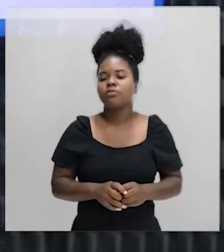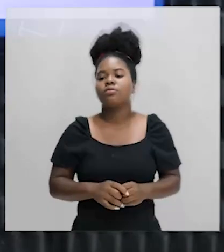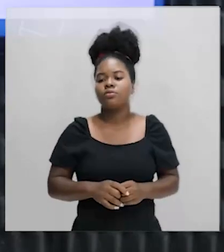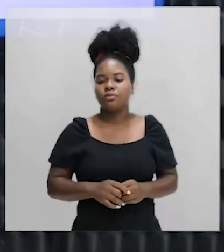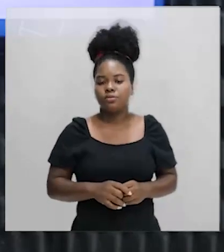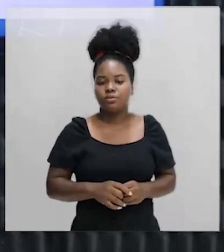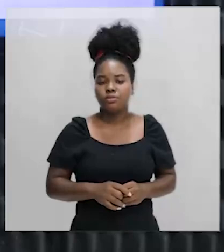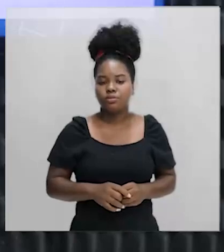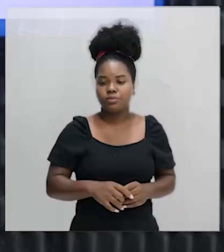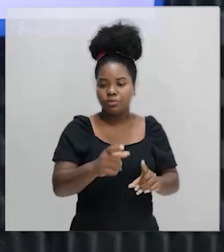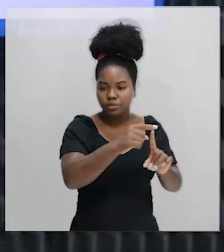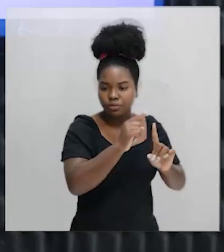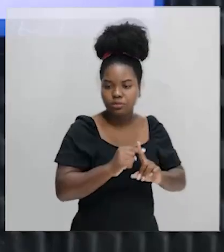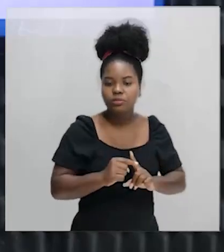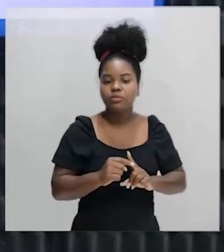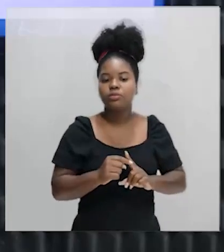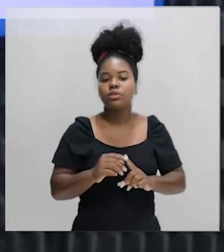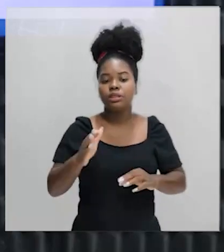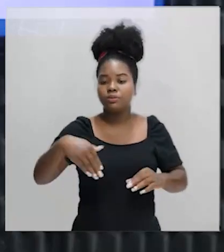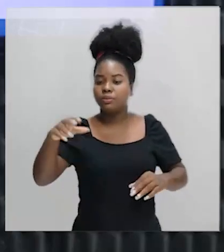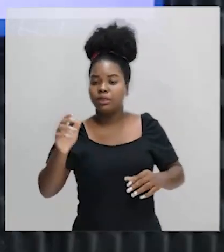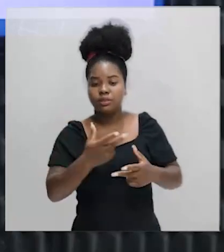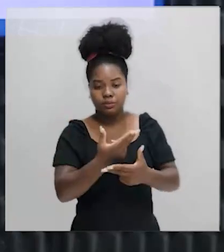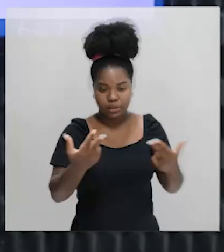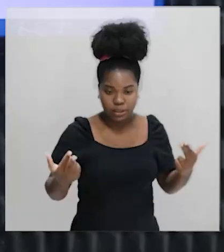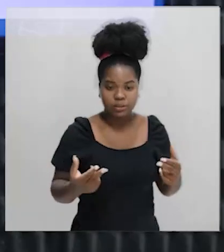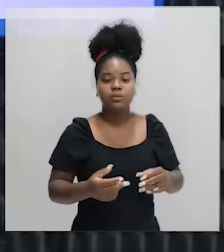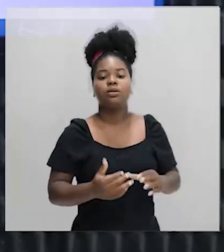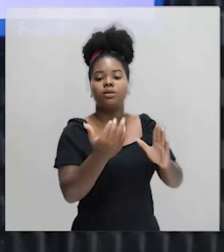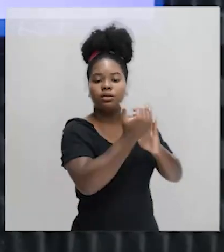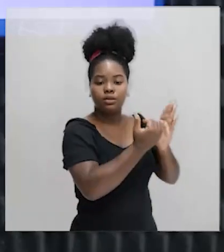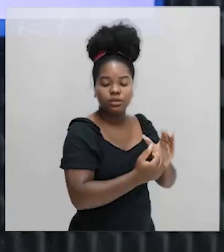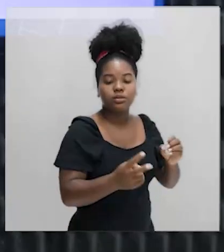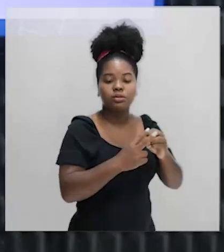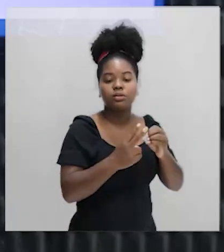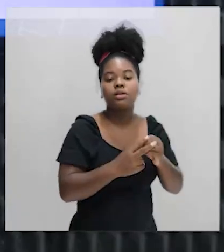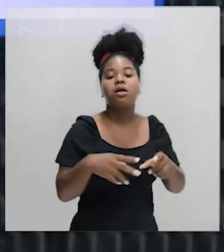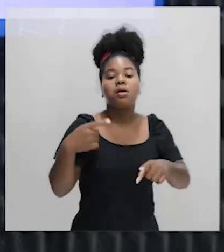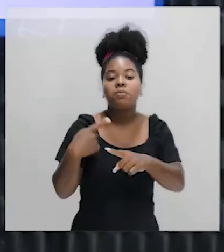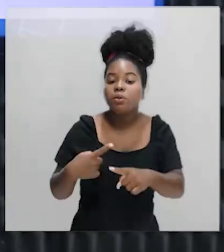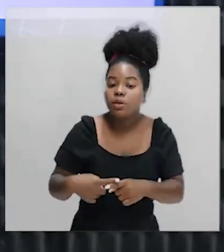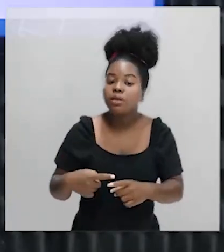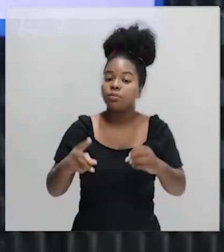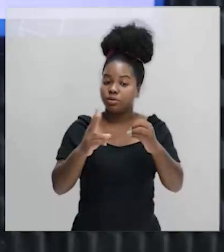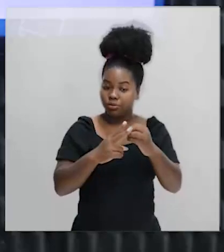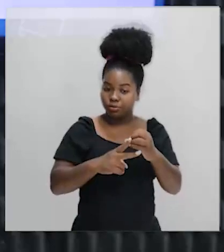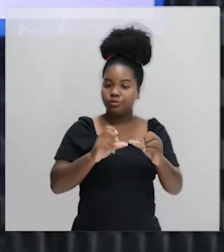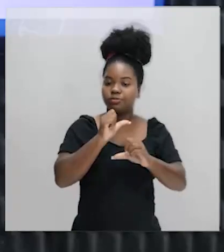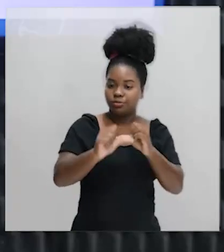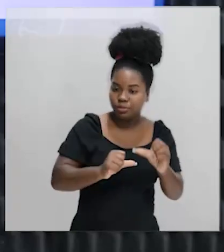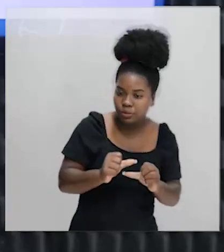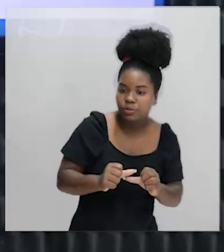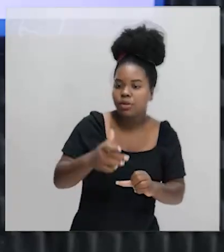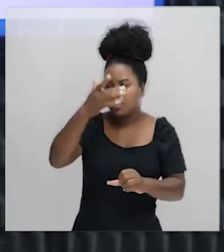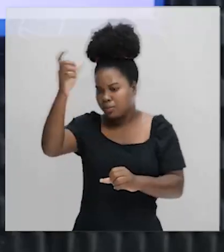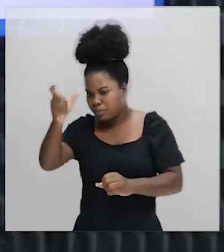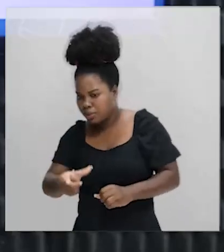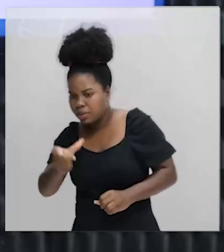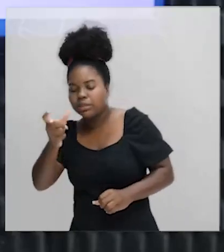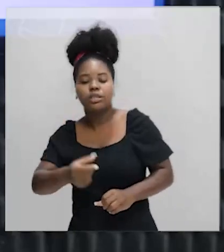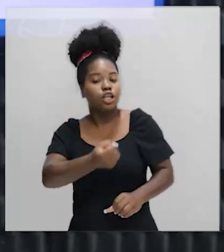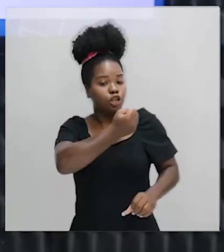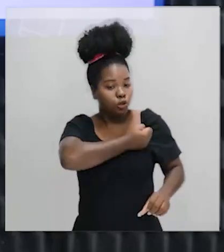é a classe dos verbos, né? Por quê? Porque os verbos eles vão variar, como vocês puderam ver aqui no slide, em pessoa,